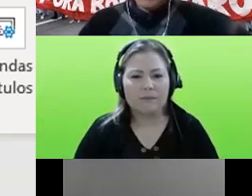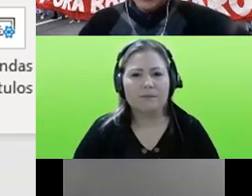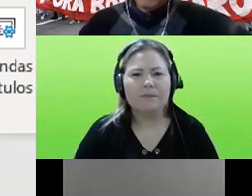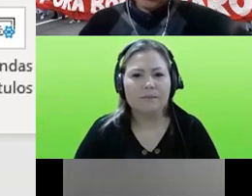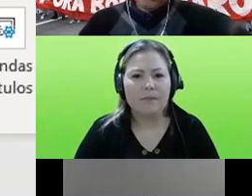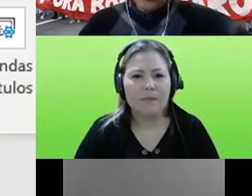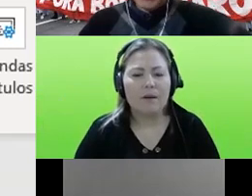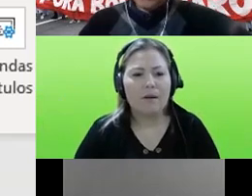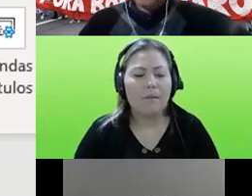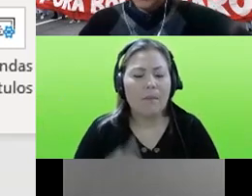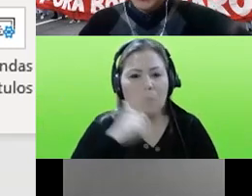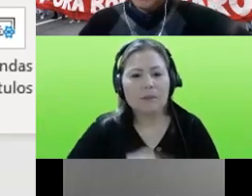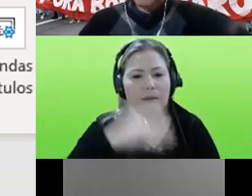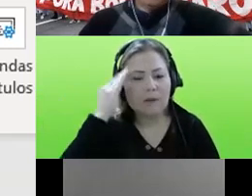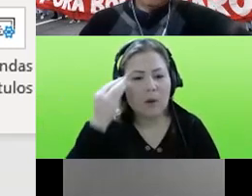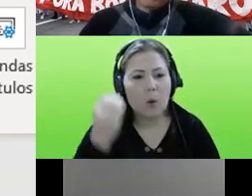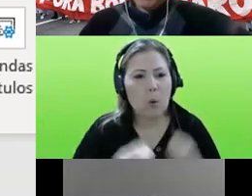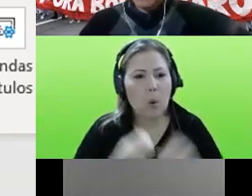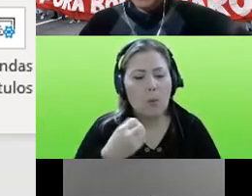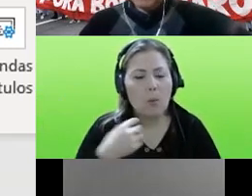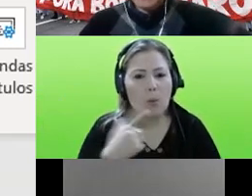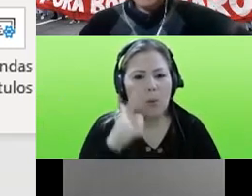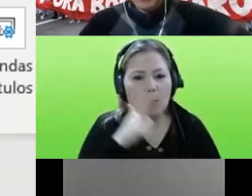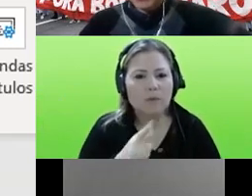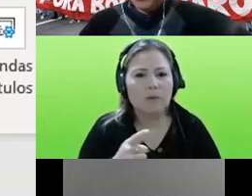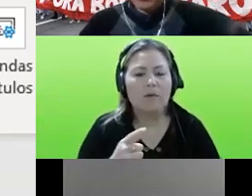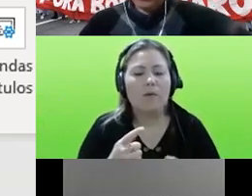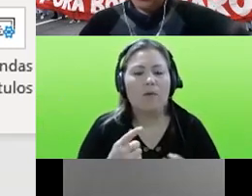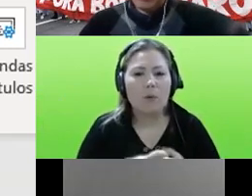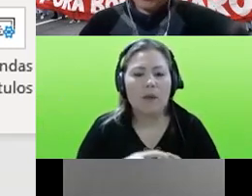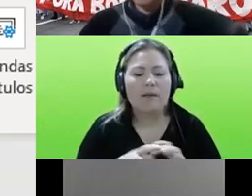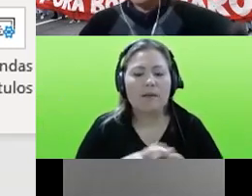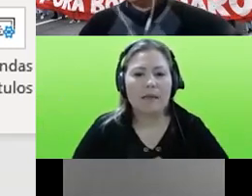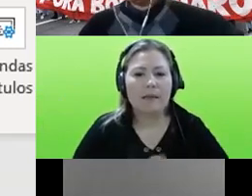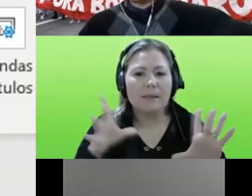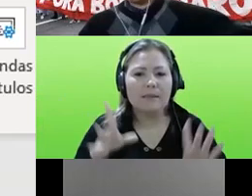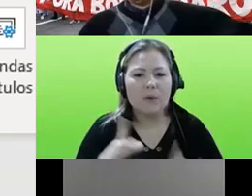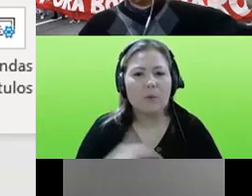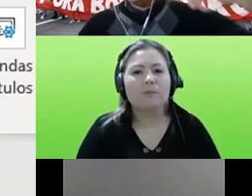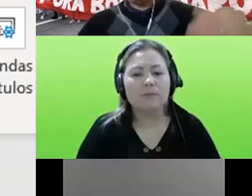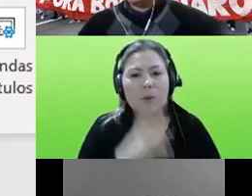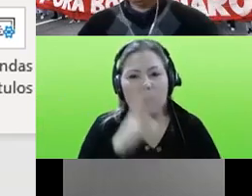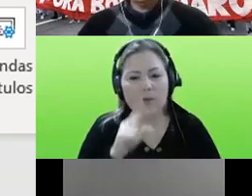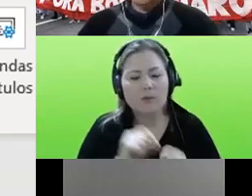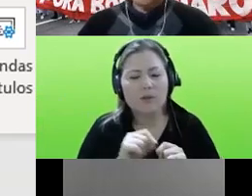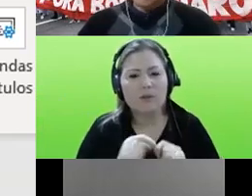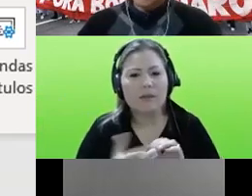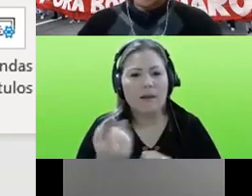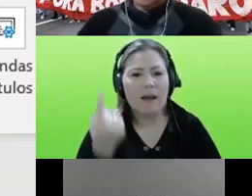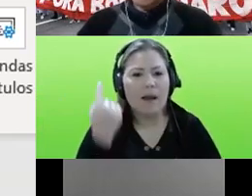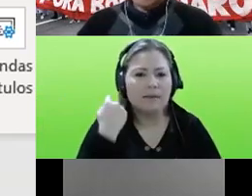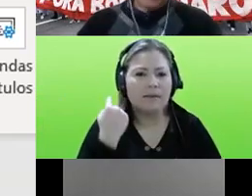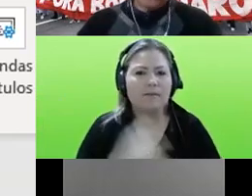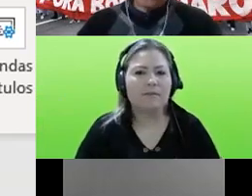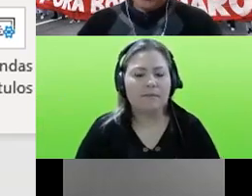para entendermos como é que nós podemos retomar o paradigma da libertação, justamente como tinha sido apropriado lá atrás,